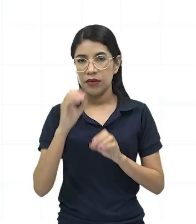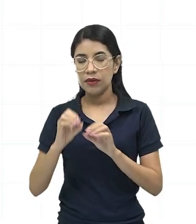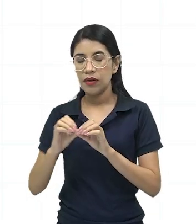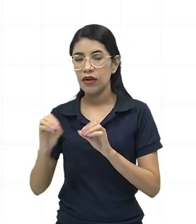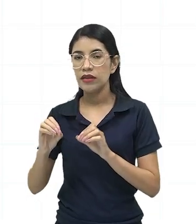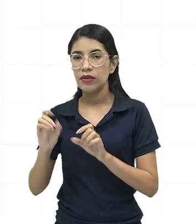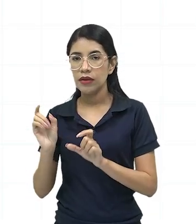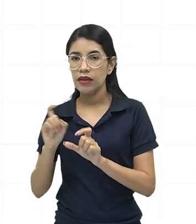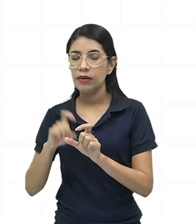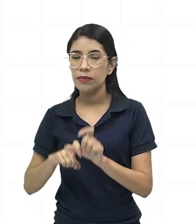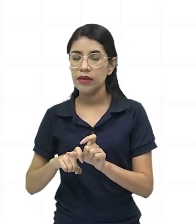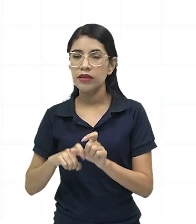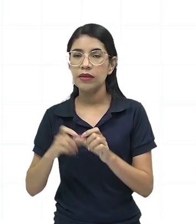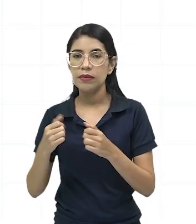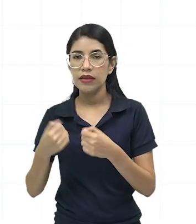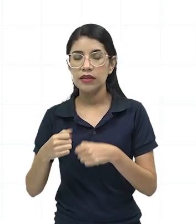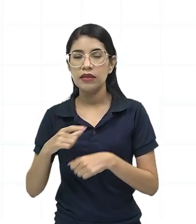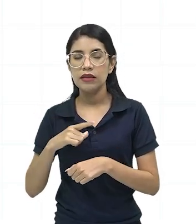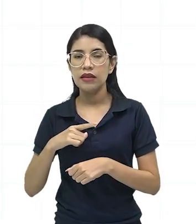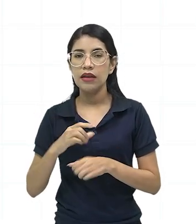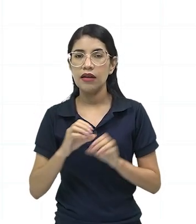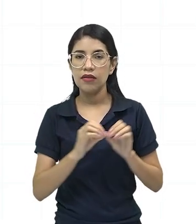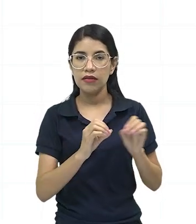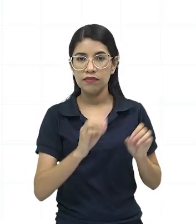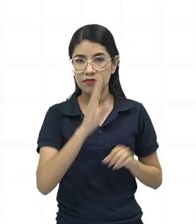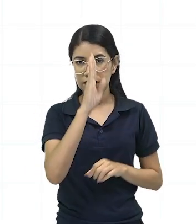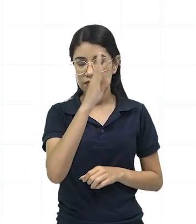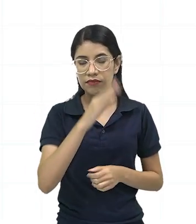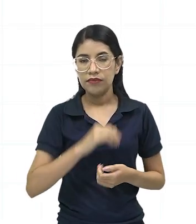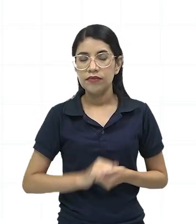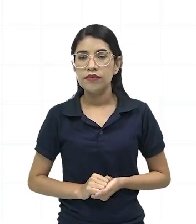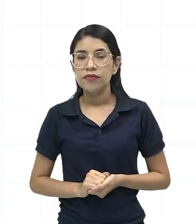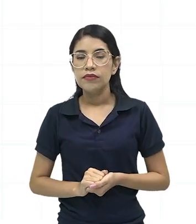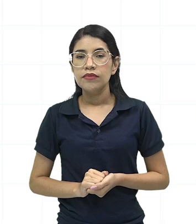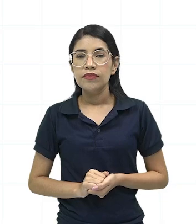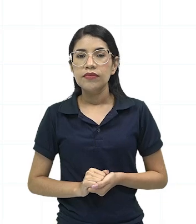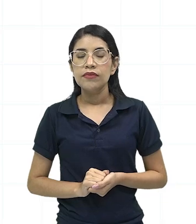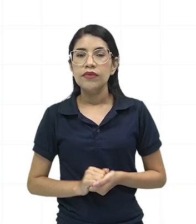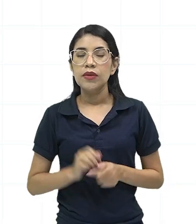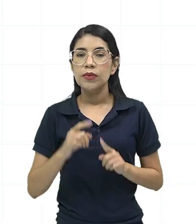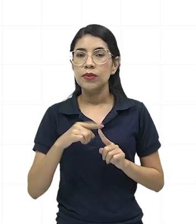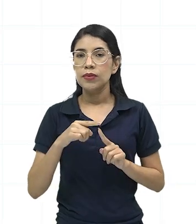outra subordinada, que depende da primeira oração. Lá no 5,